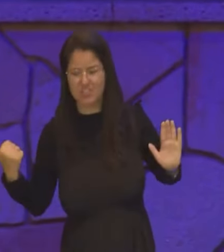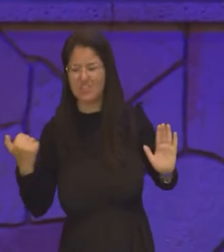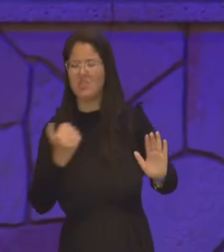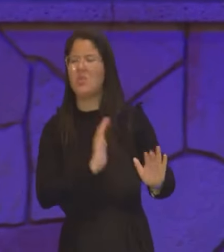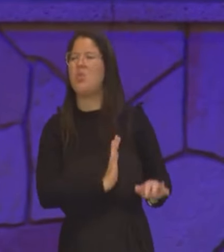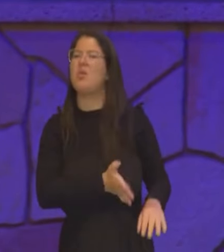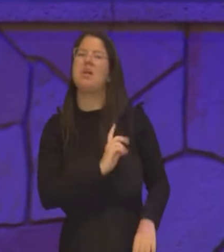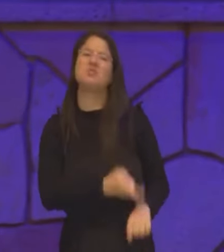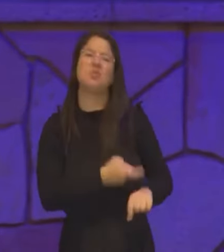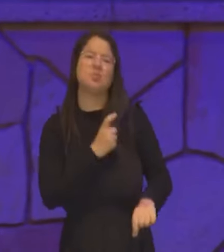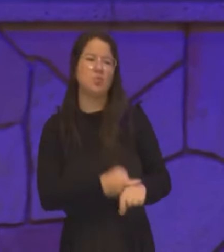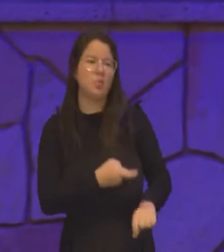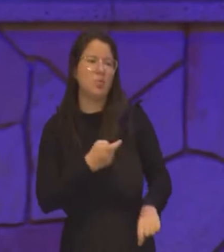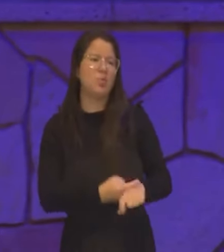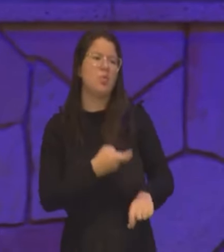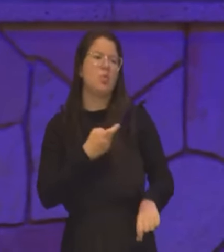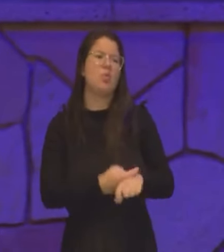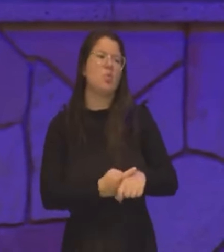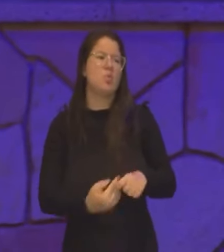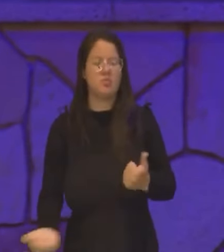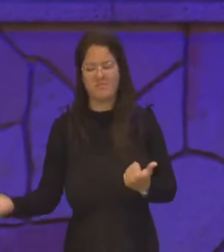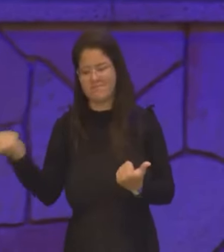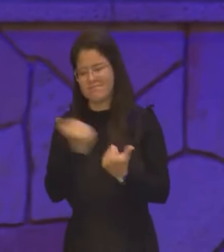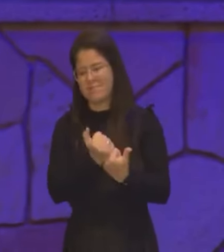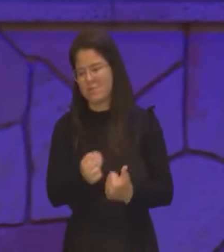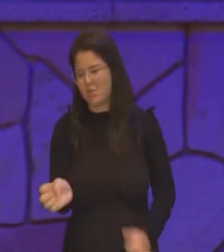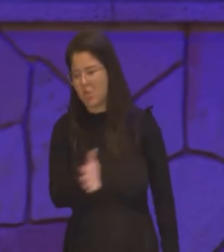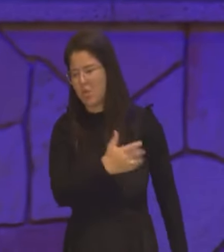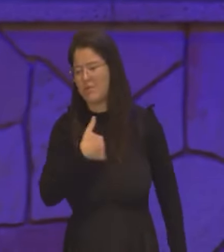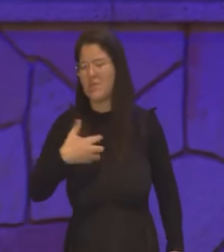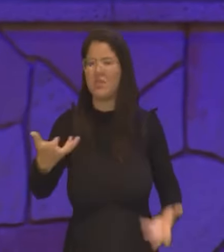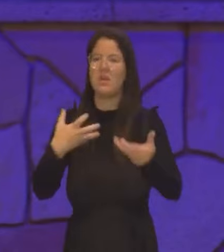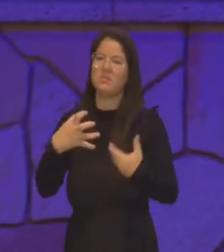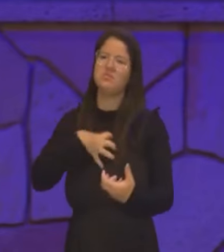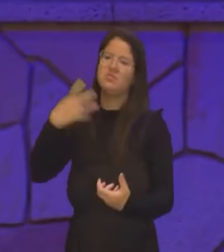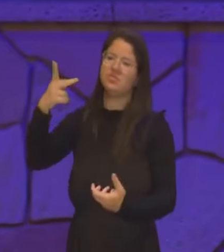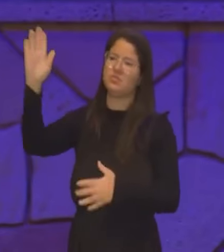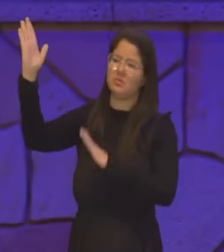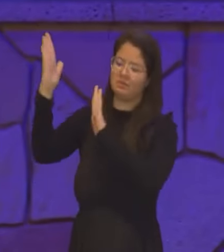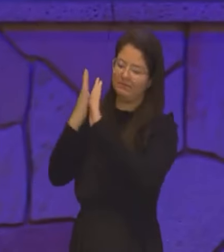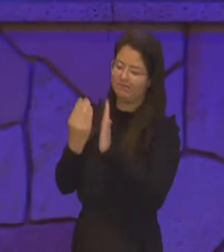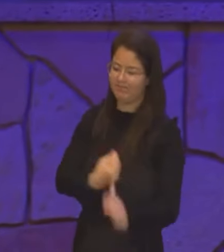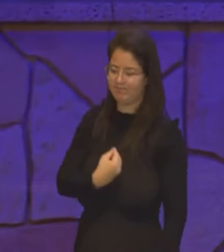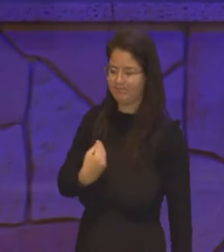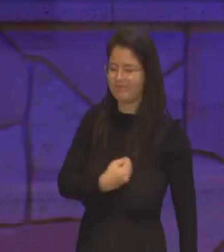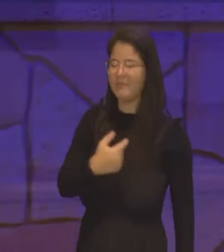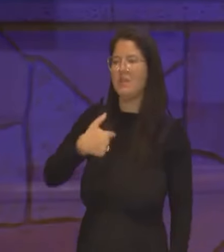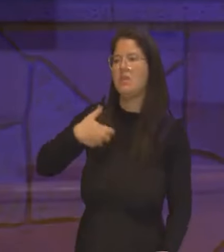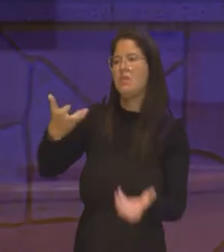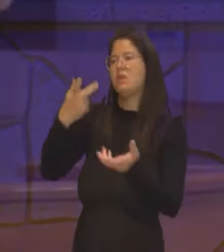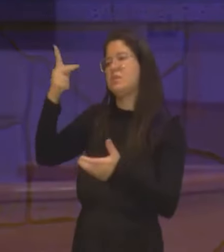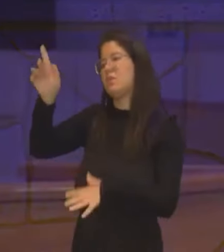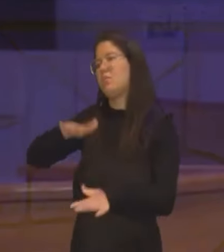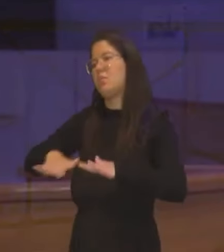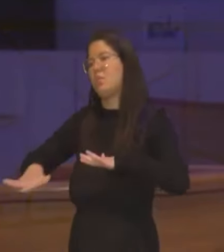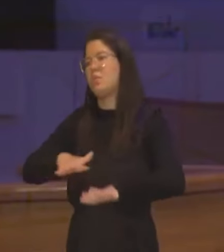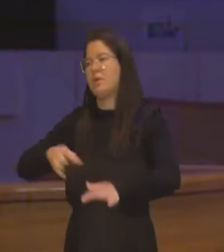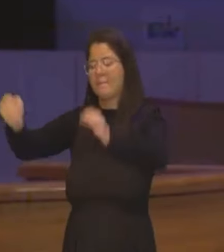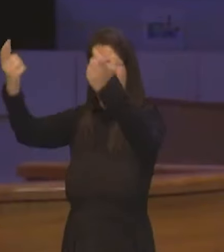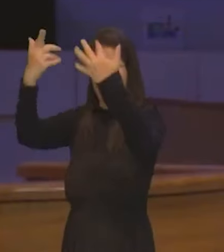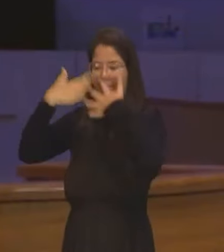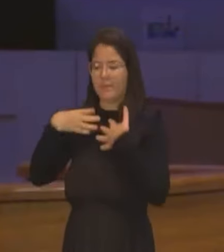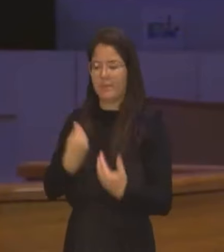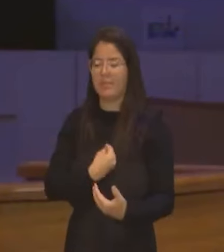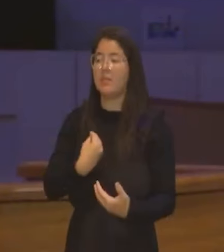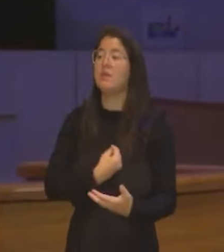esse meu coração petrificado. Eu quero sentir a tua presença. Eu quero o teu mover sobre a minha vida. Alguém levante a sua